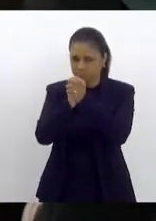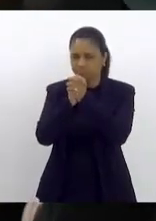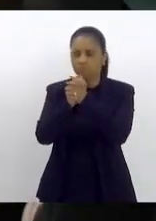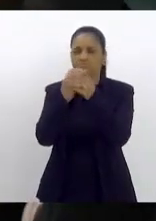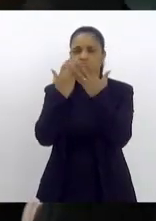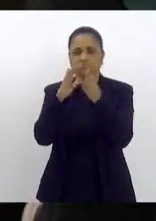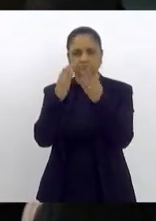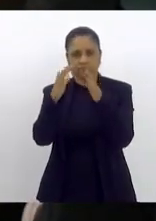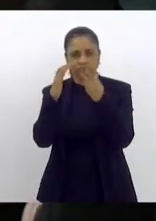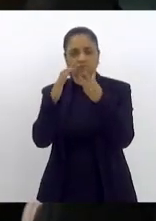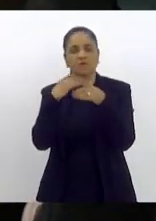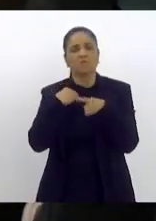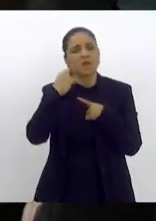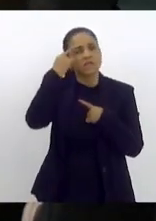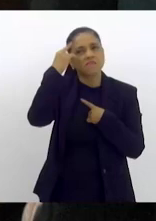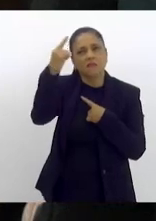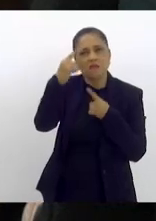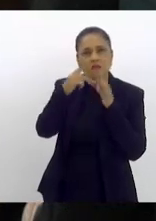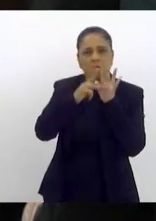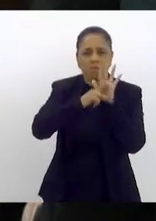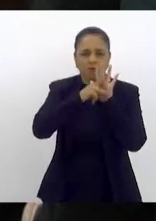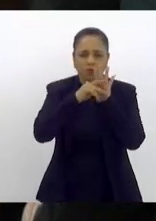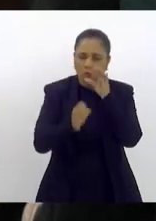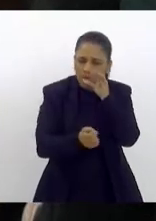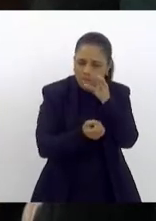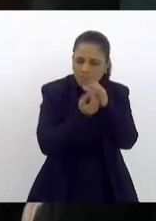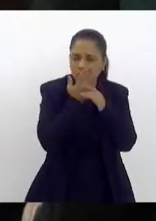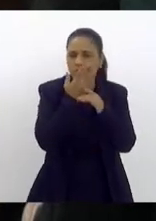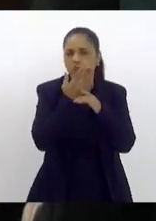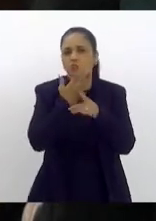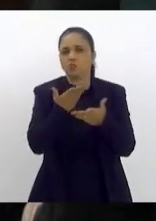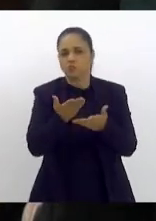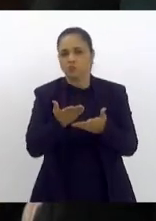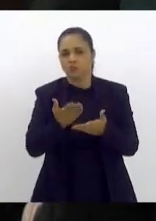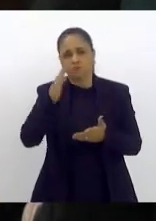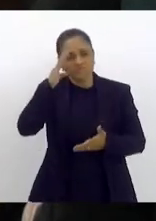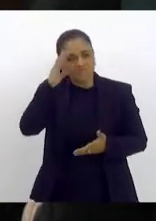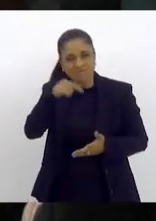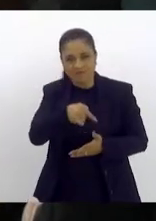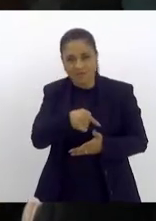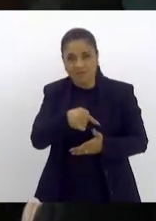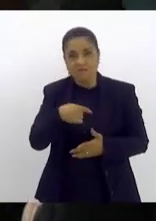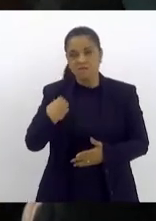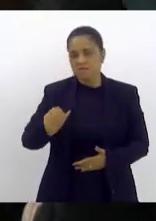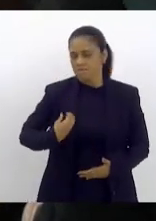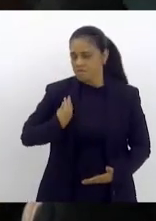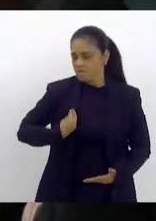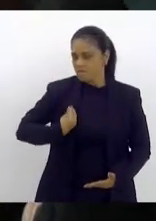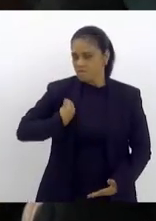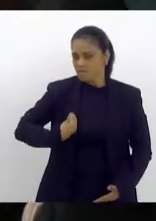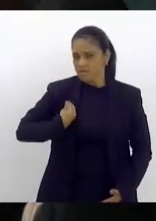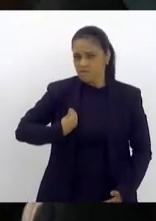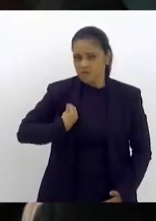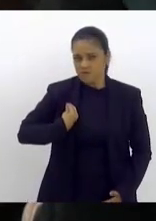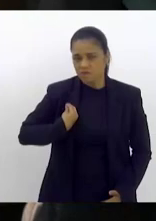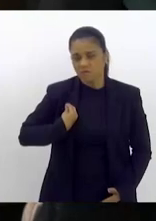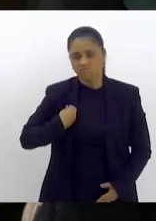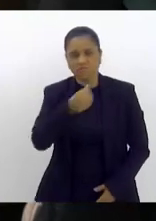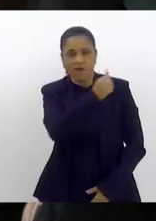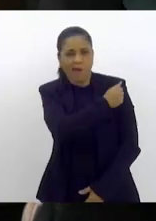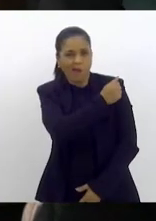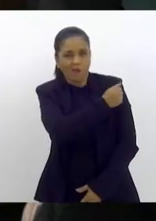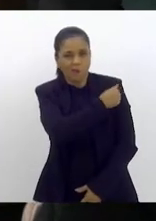pela ideia do projeto, é magnífica e é importante para a vida dos nossos alunos,